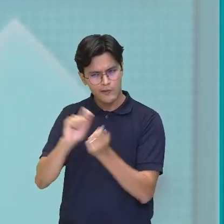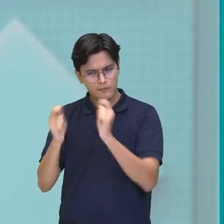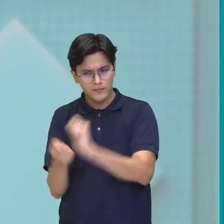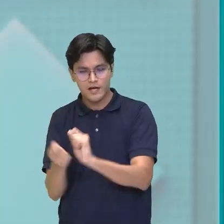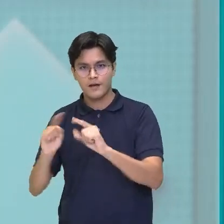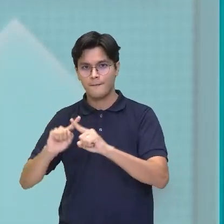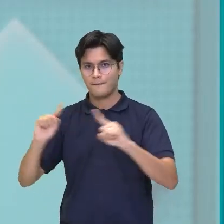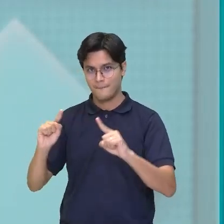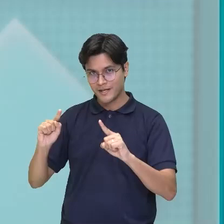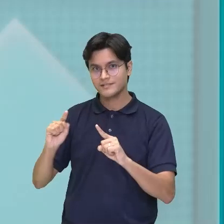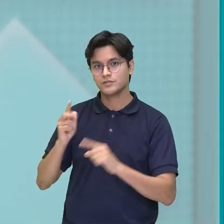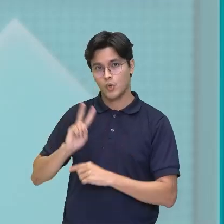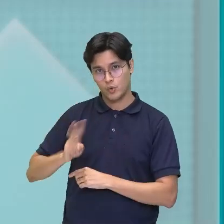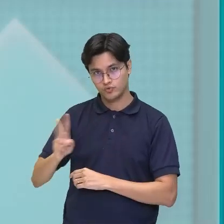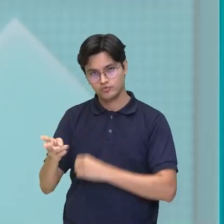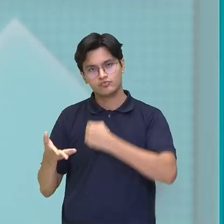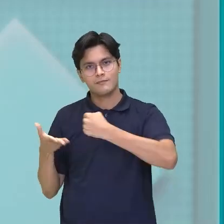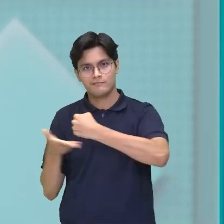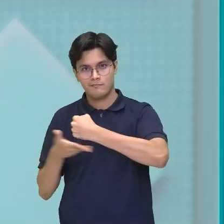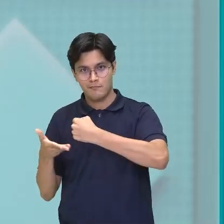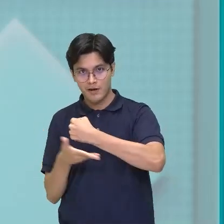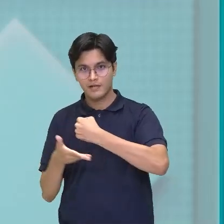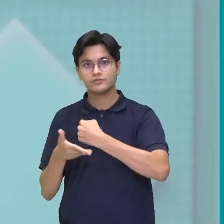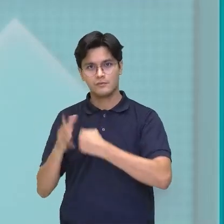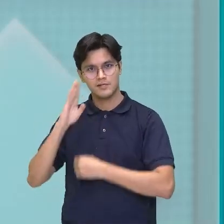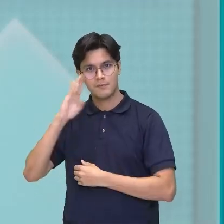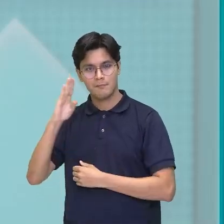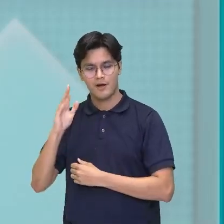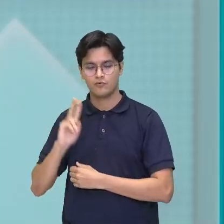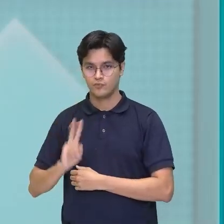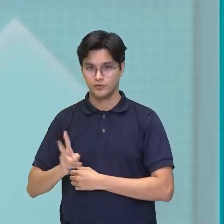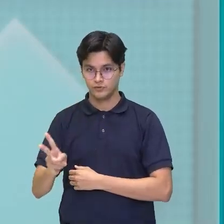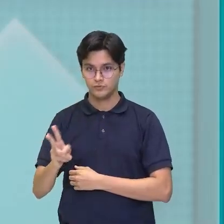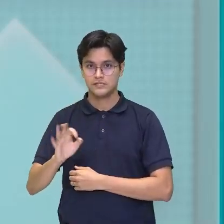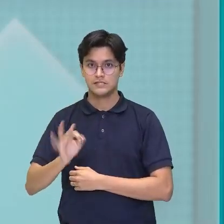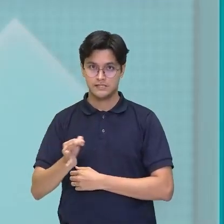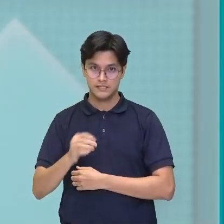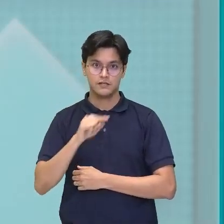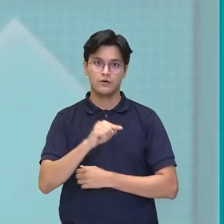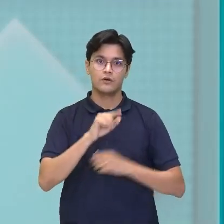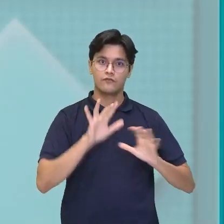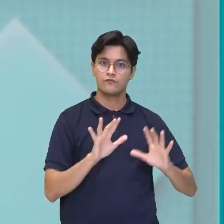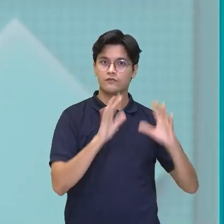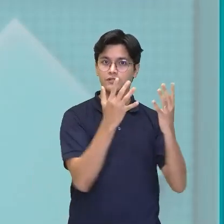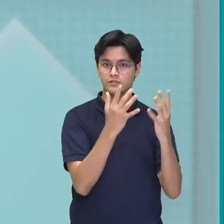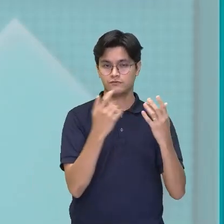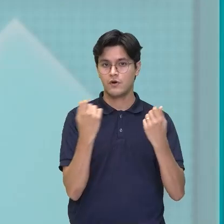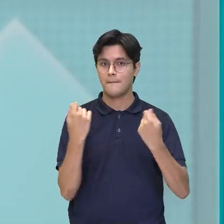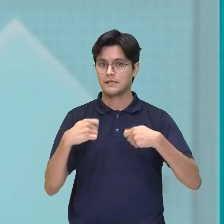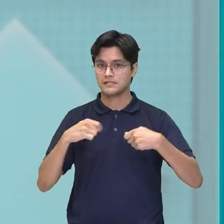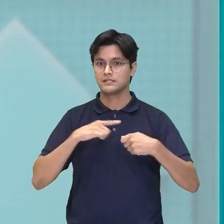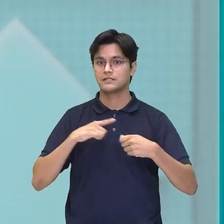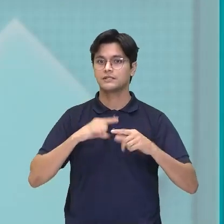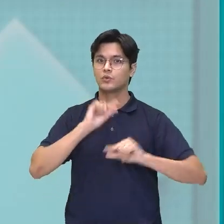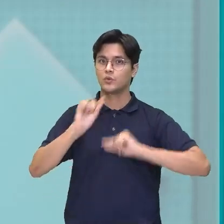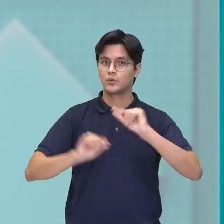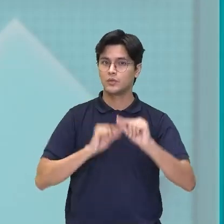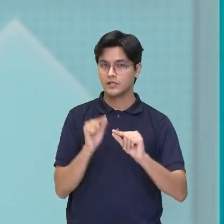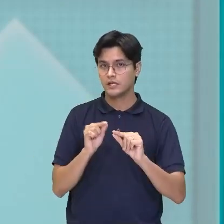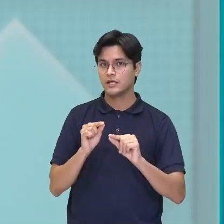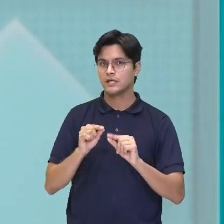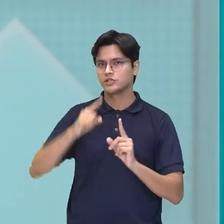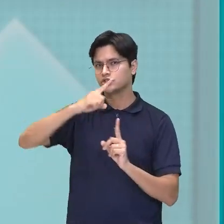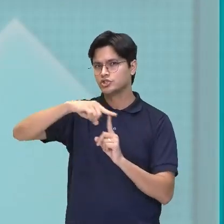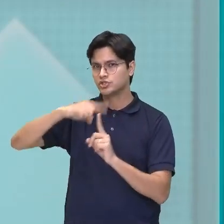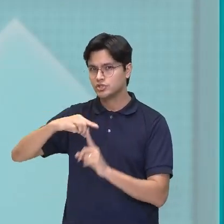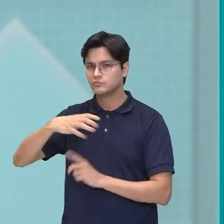festival cultural, ele não pode agregar, ele tem que marcar, ele tem que registrar aquela forma de ser. Isso que nós